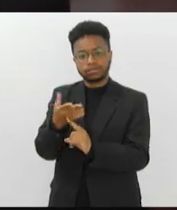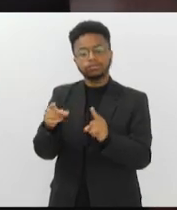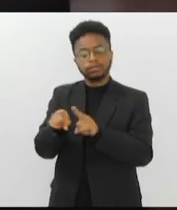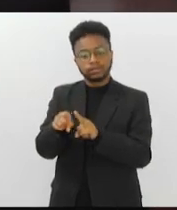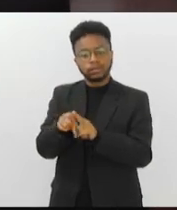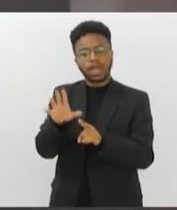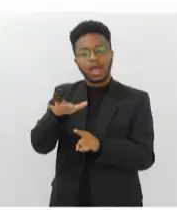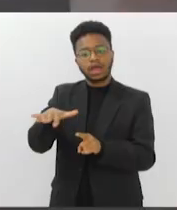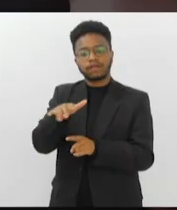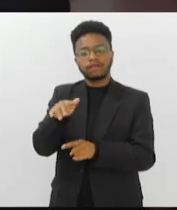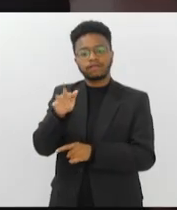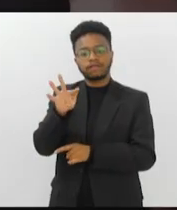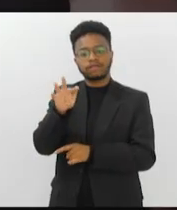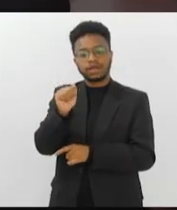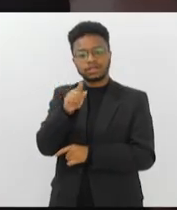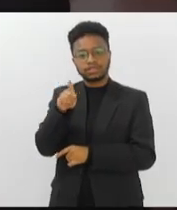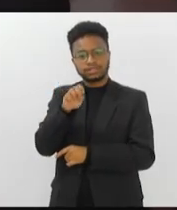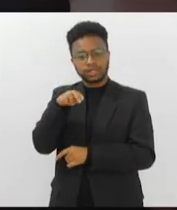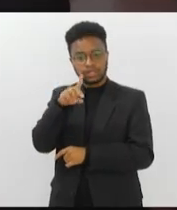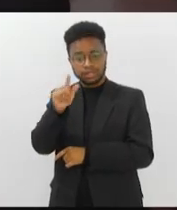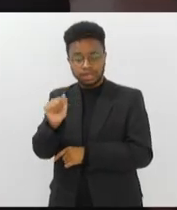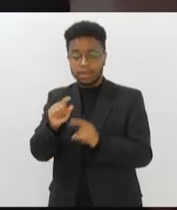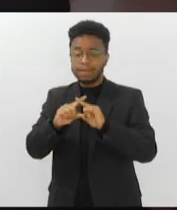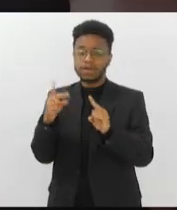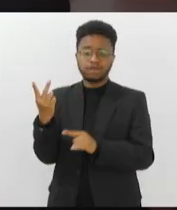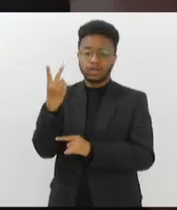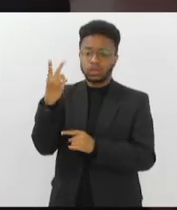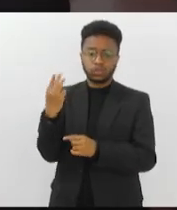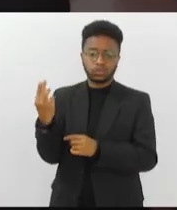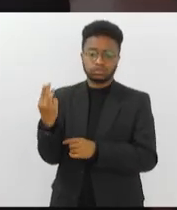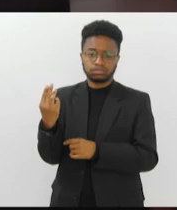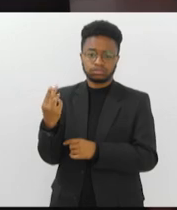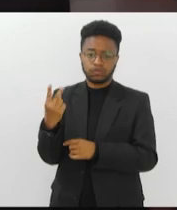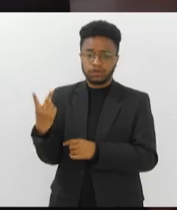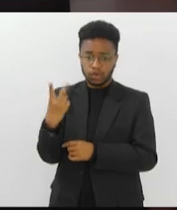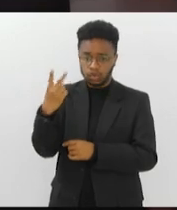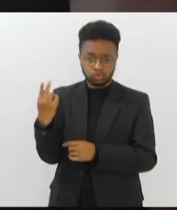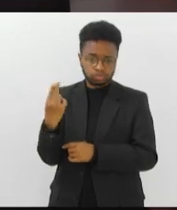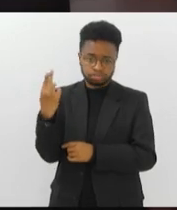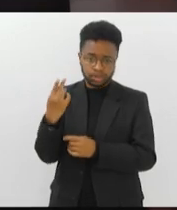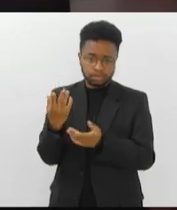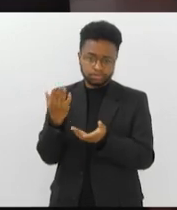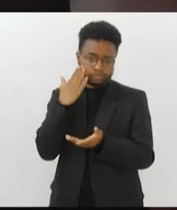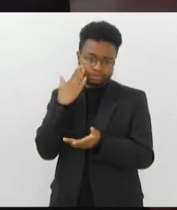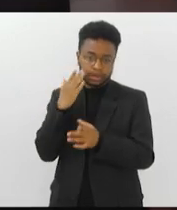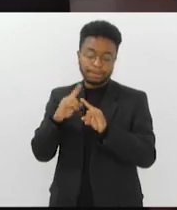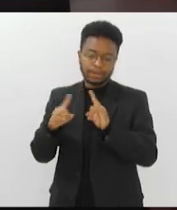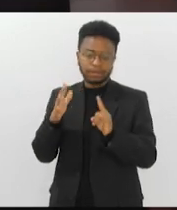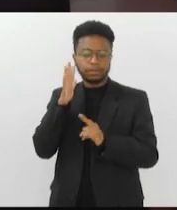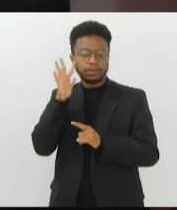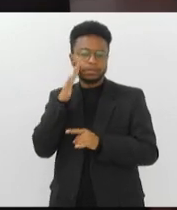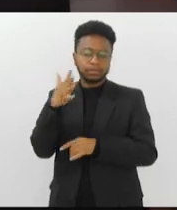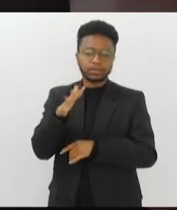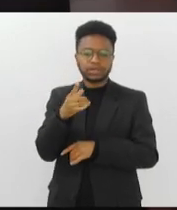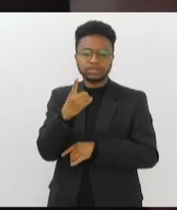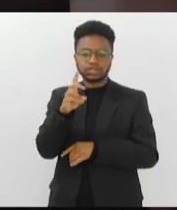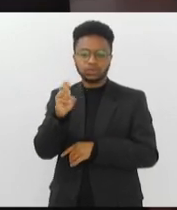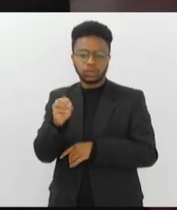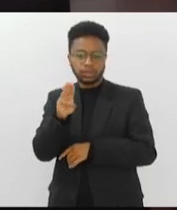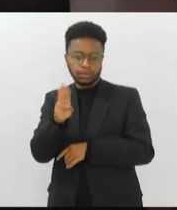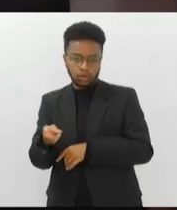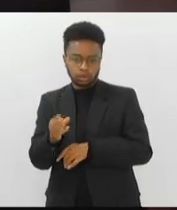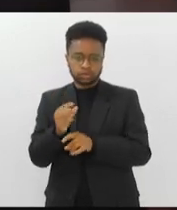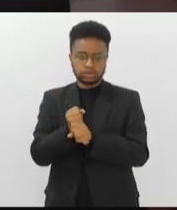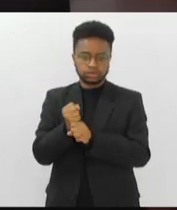a fazendária. Um valor difícil de estimar, mas à época imaginou-se por ano 150 milhões.